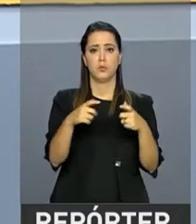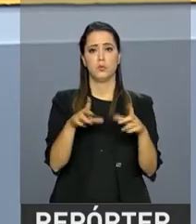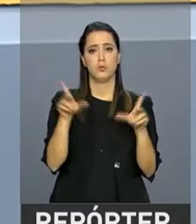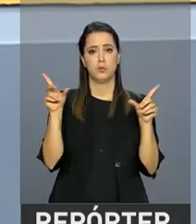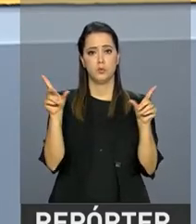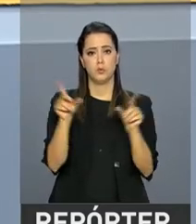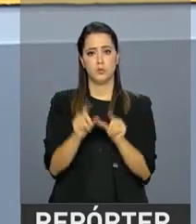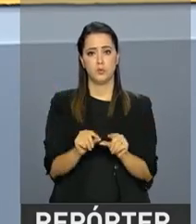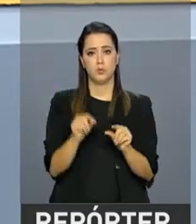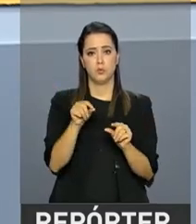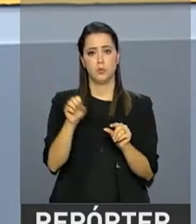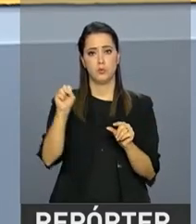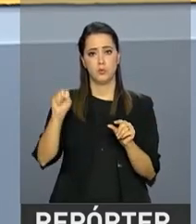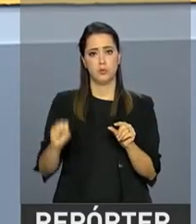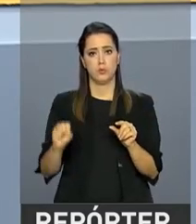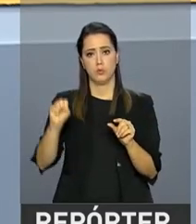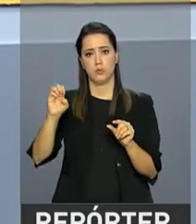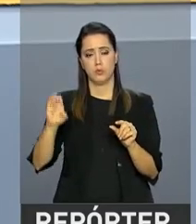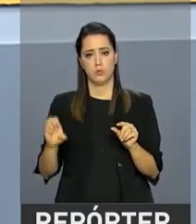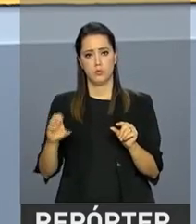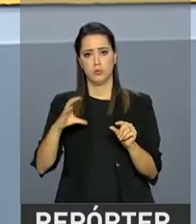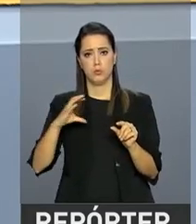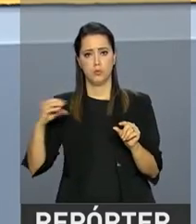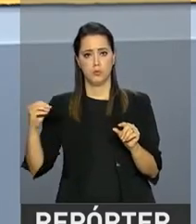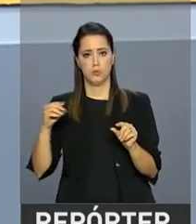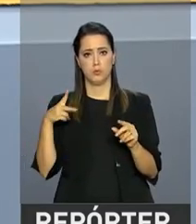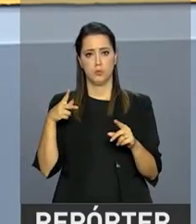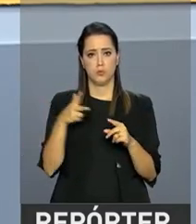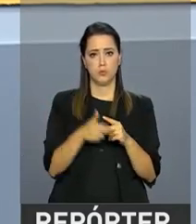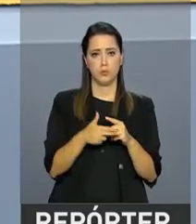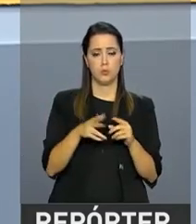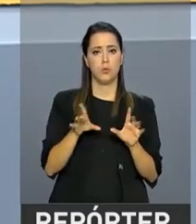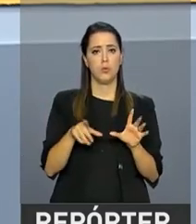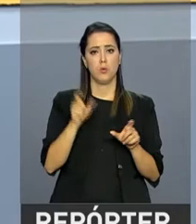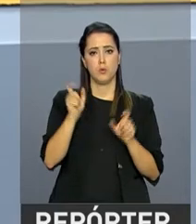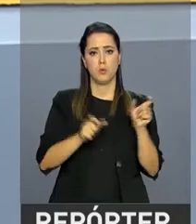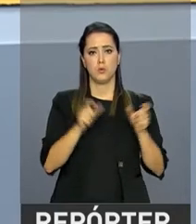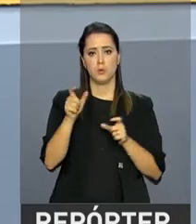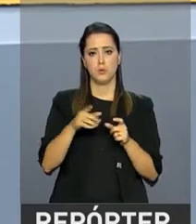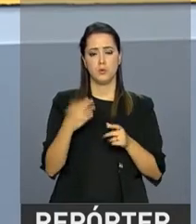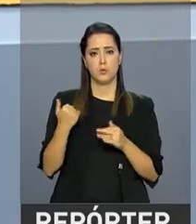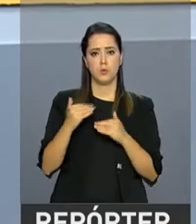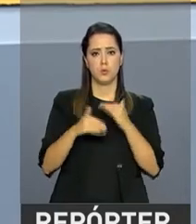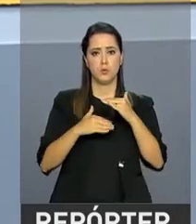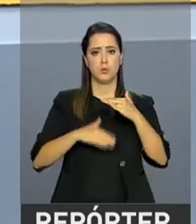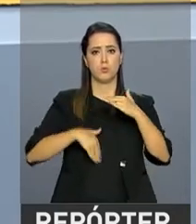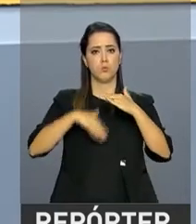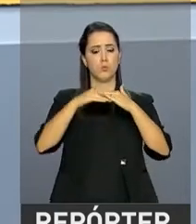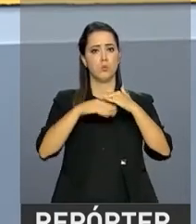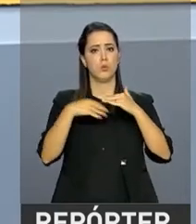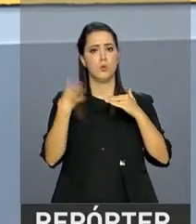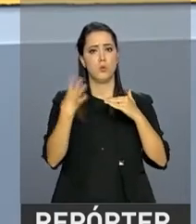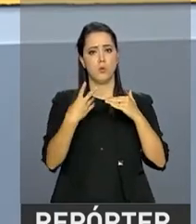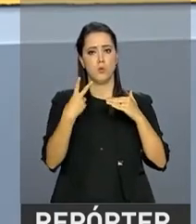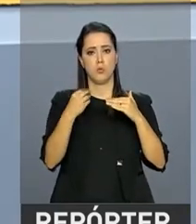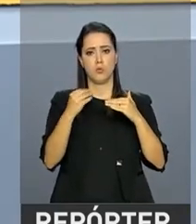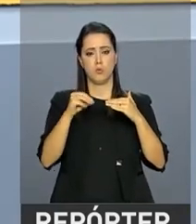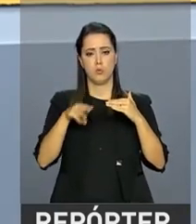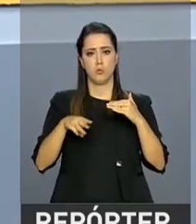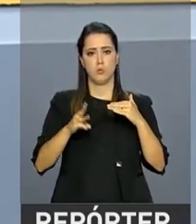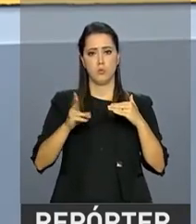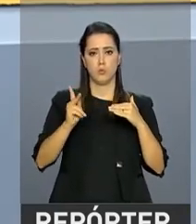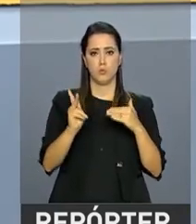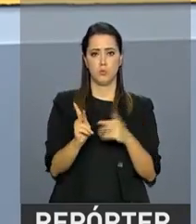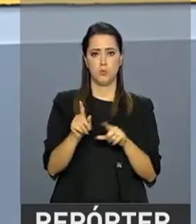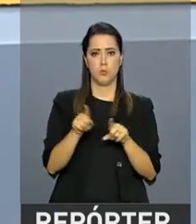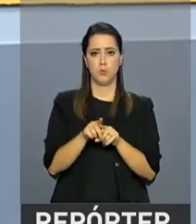carga do sistema sul sudeste e centro oeste com corte automático de consumidores no montante de 4 mil e duzentos megawatts